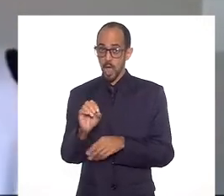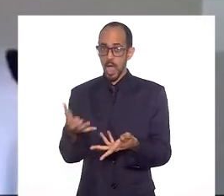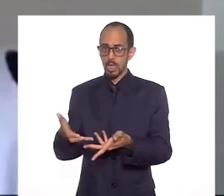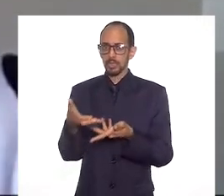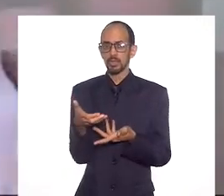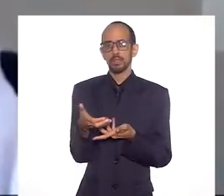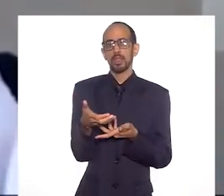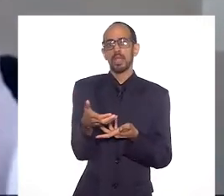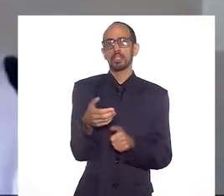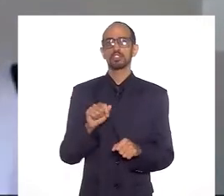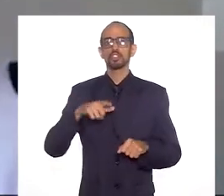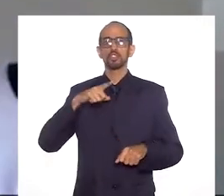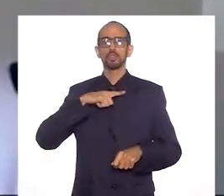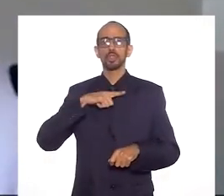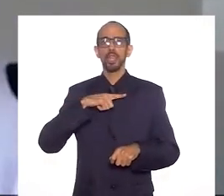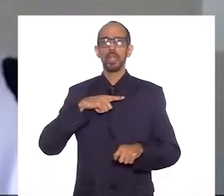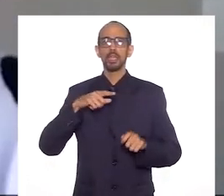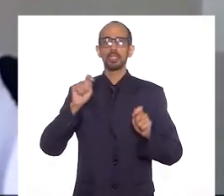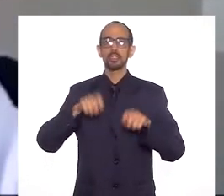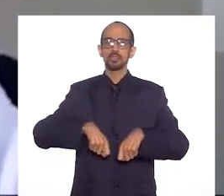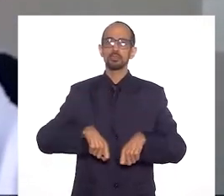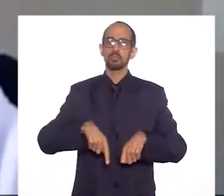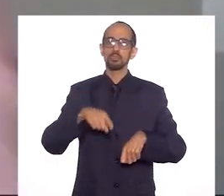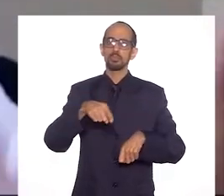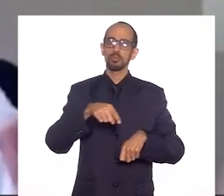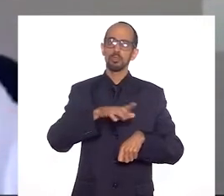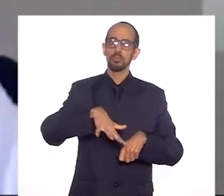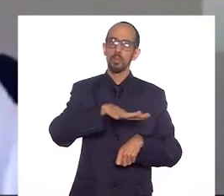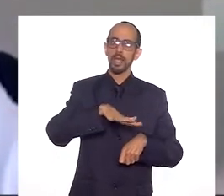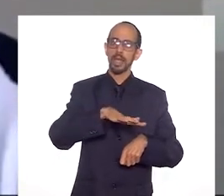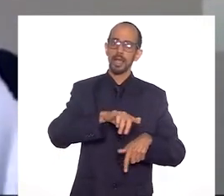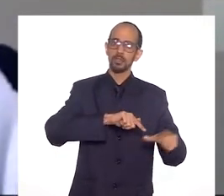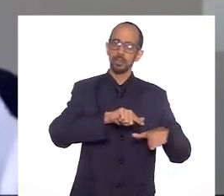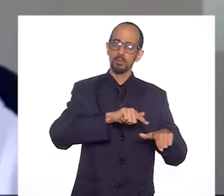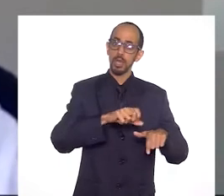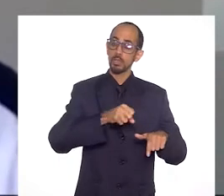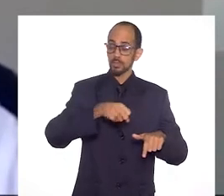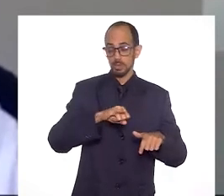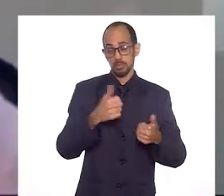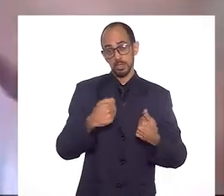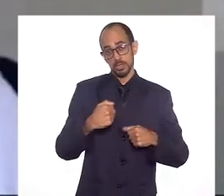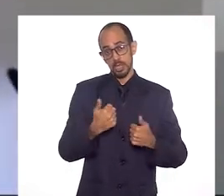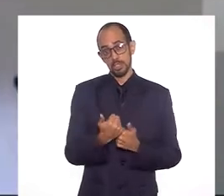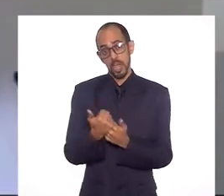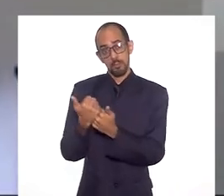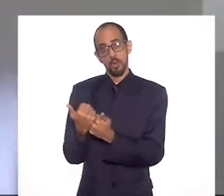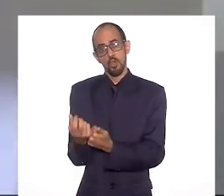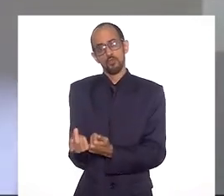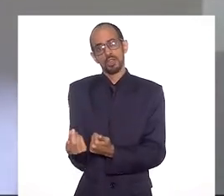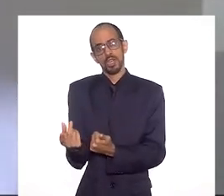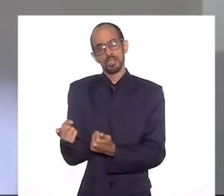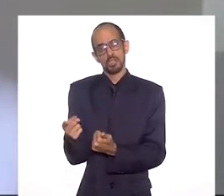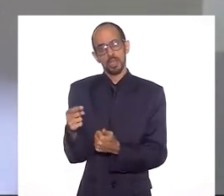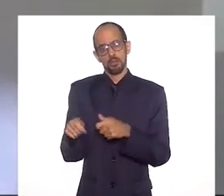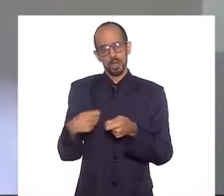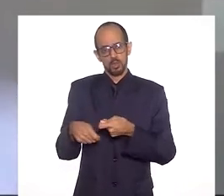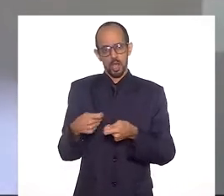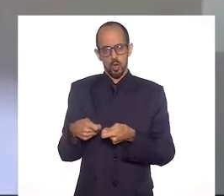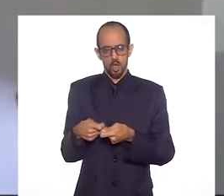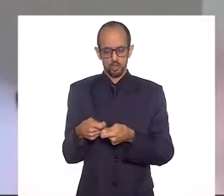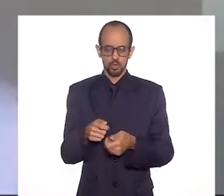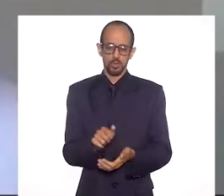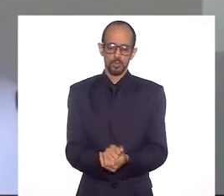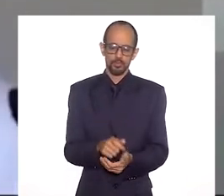de fato tem disponível no mercado para quando eles pensam em preciso de apoio financeiro para o meu